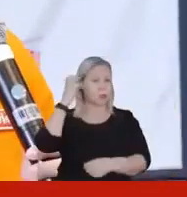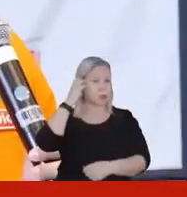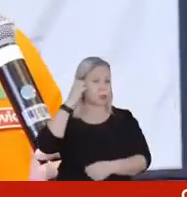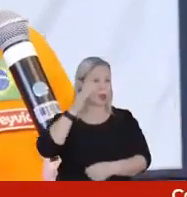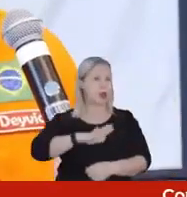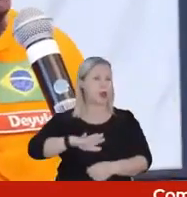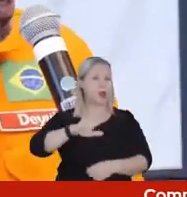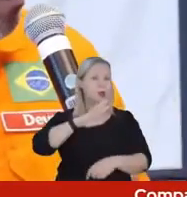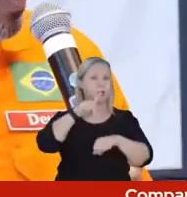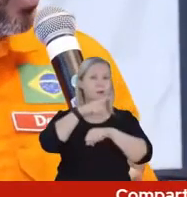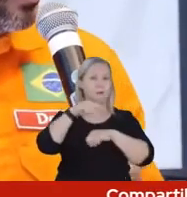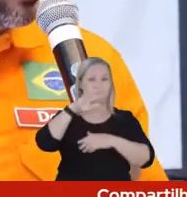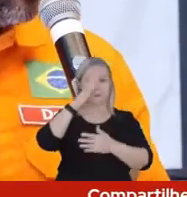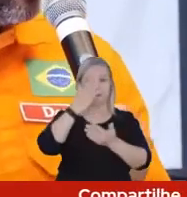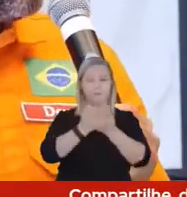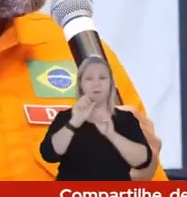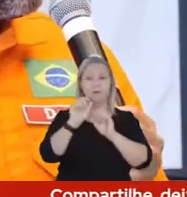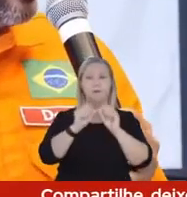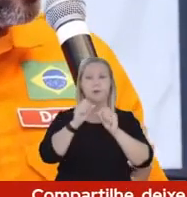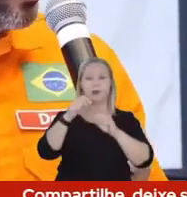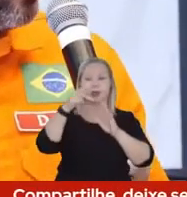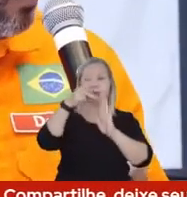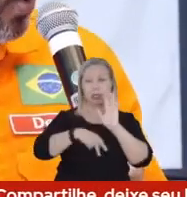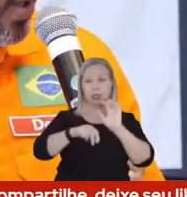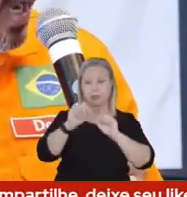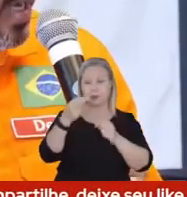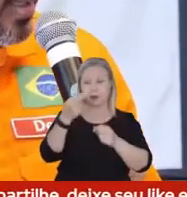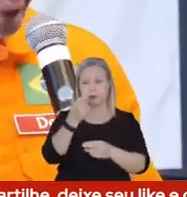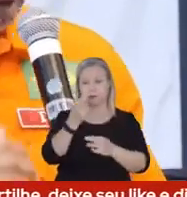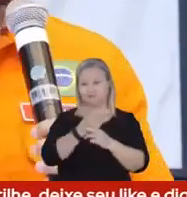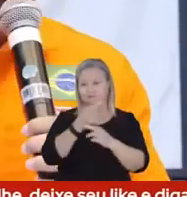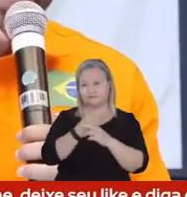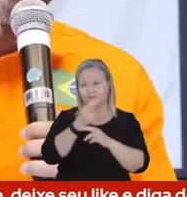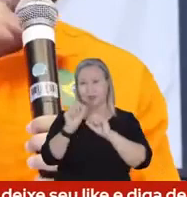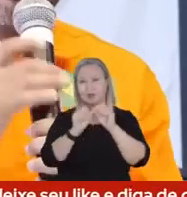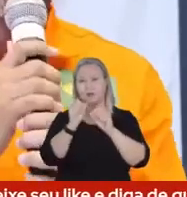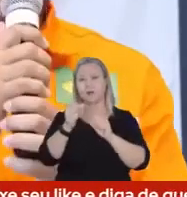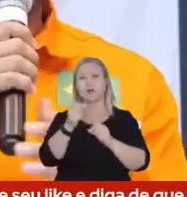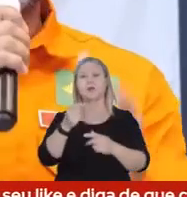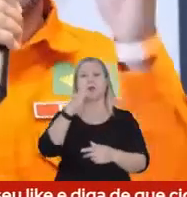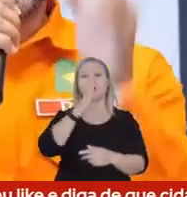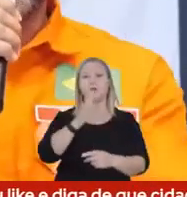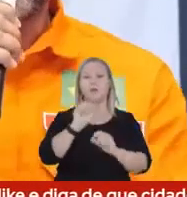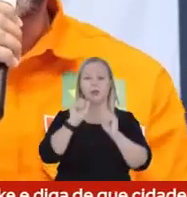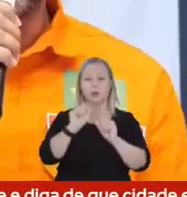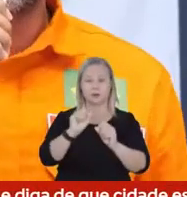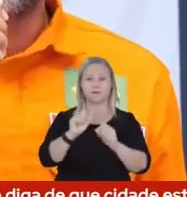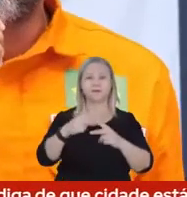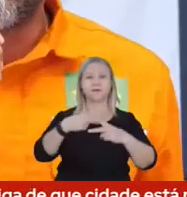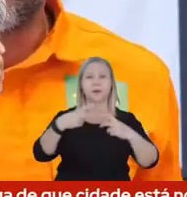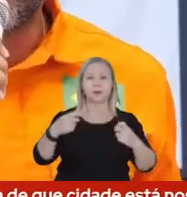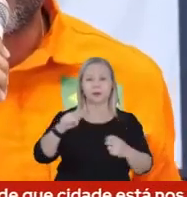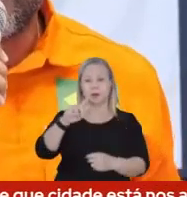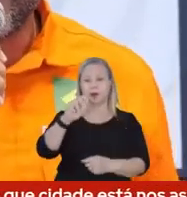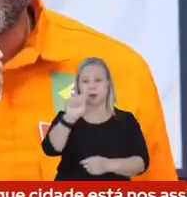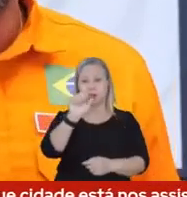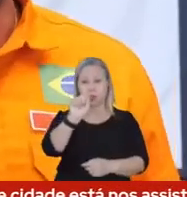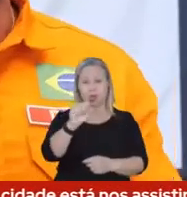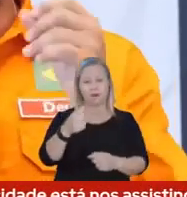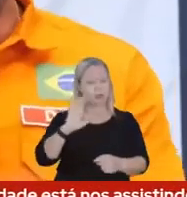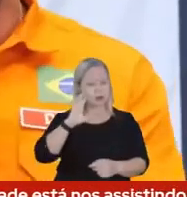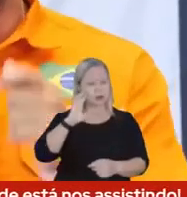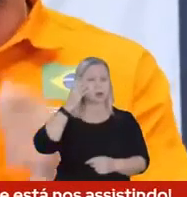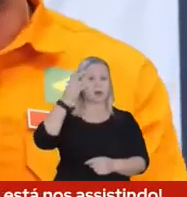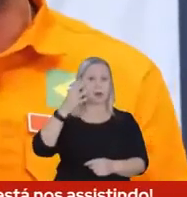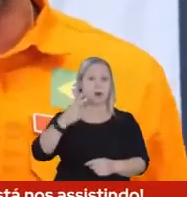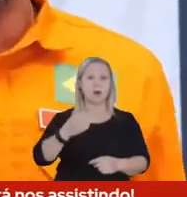de reconstrução do Brasil, a partir desse setor tão estratégico que é o de petróleo e gás, ele vai trazer uma solução benéfica para a população brasileira, para